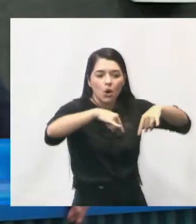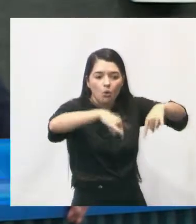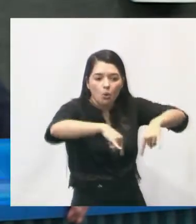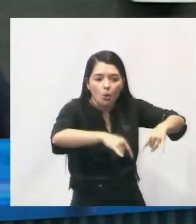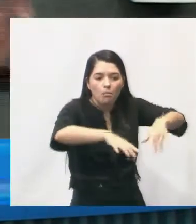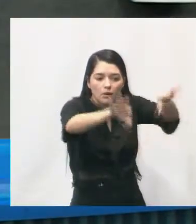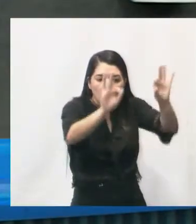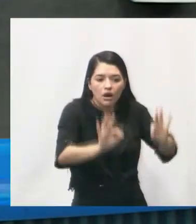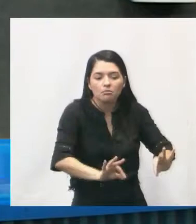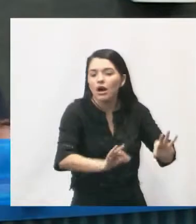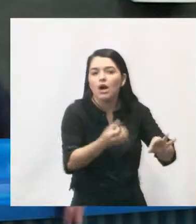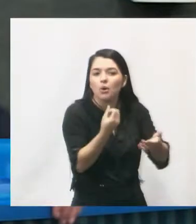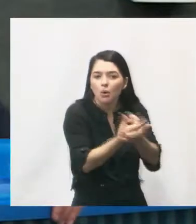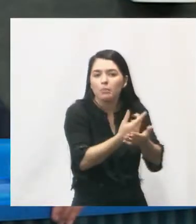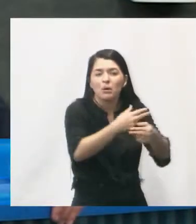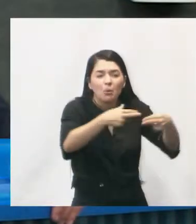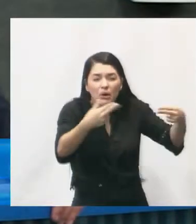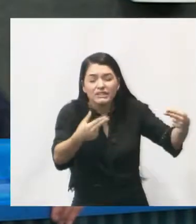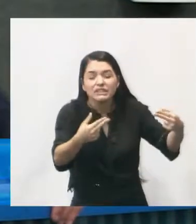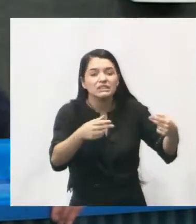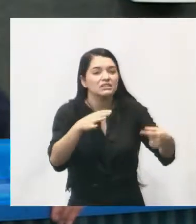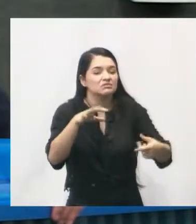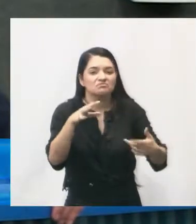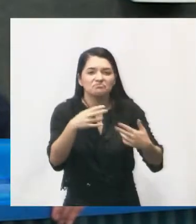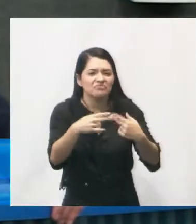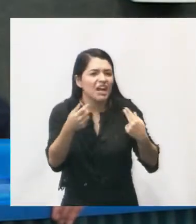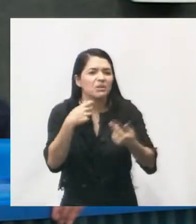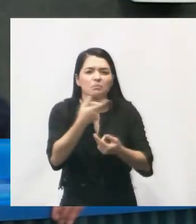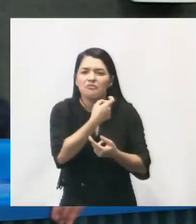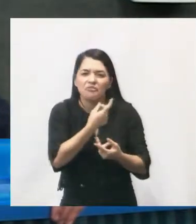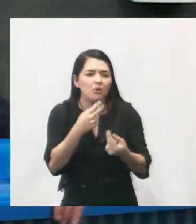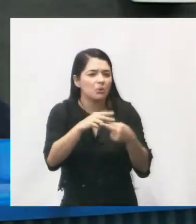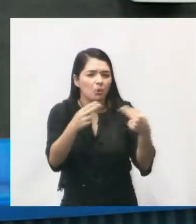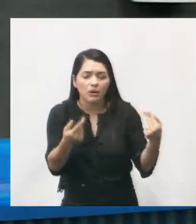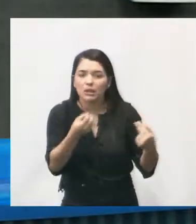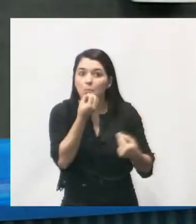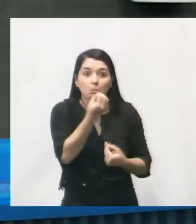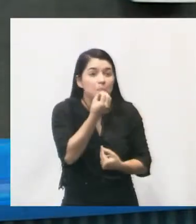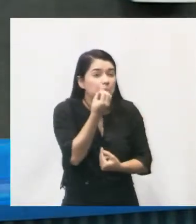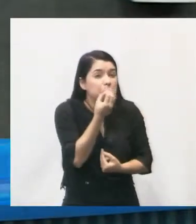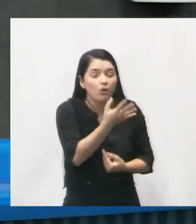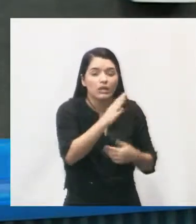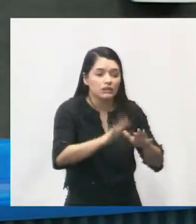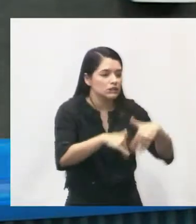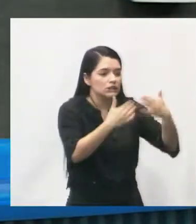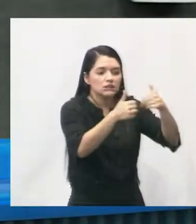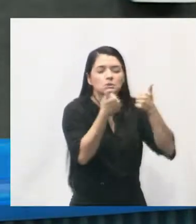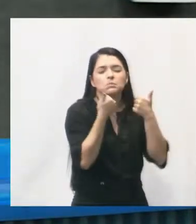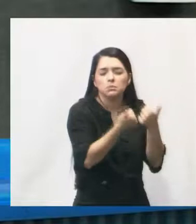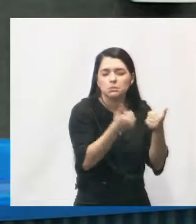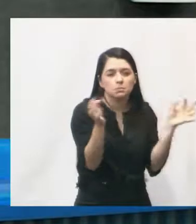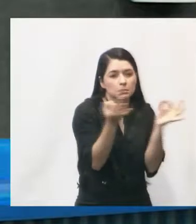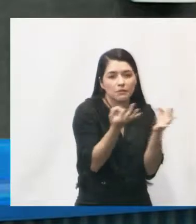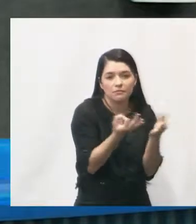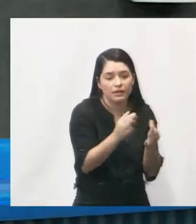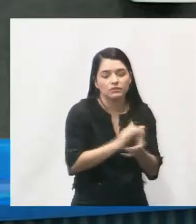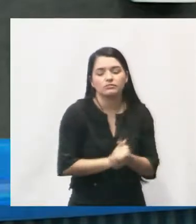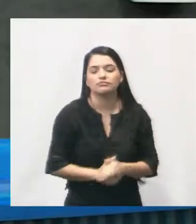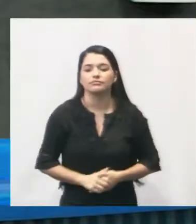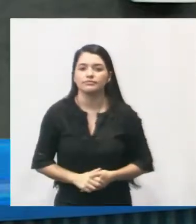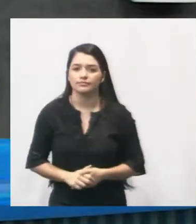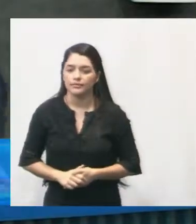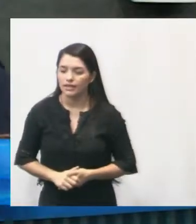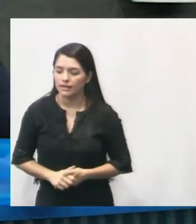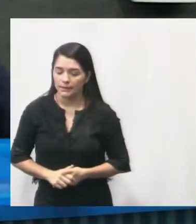qualidade, cosmético, enfim. Foi um sucesso, o primeiro liquida de muitos que nós iremos realizar. Quero também aqui